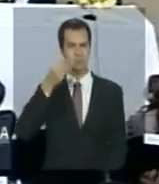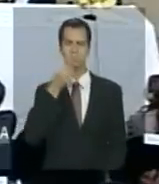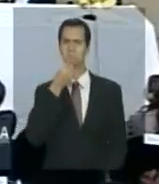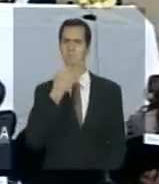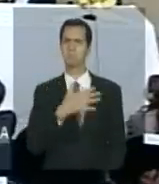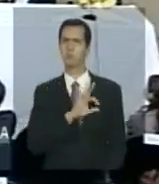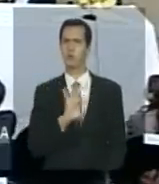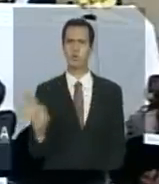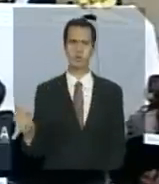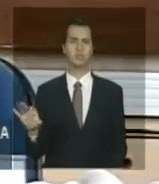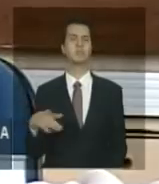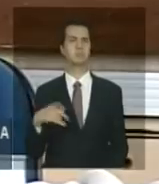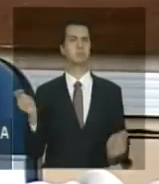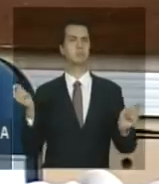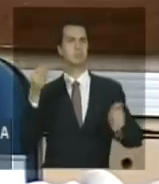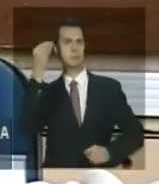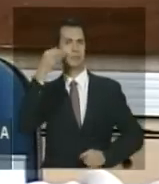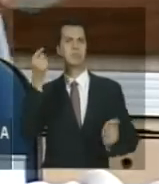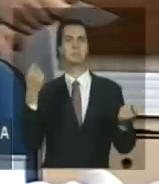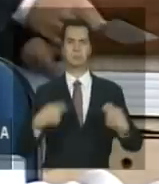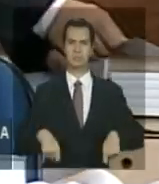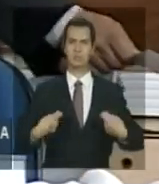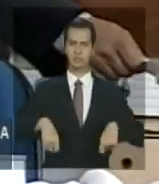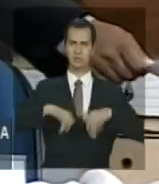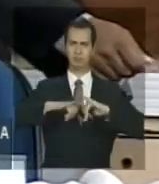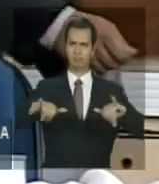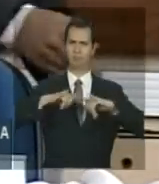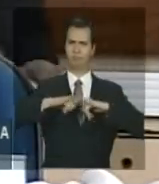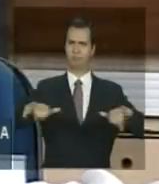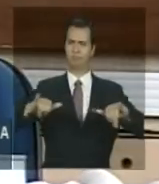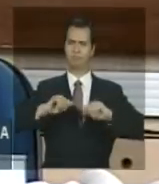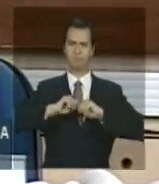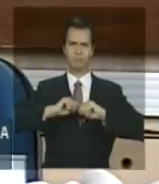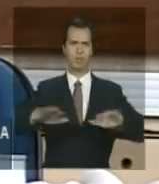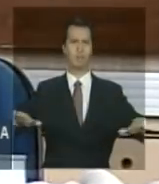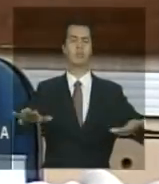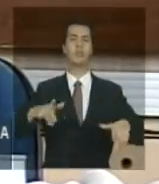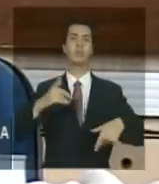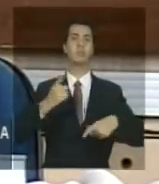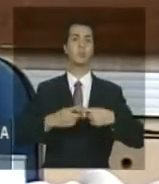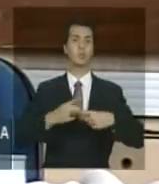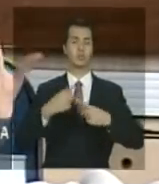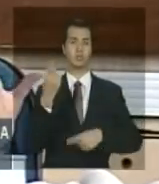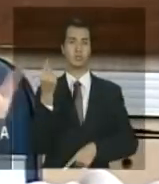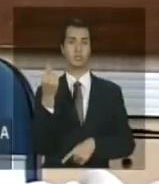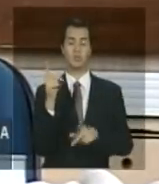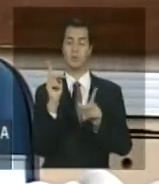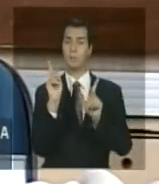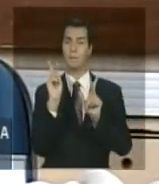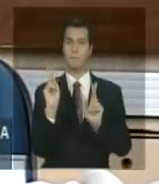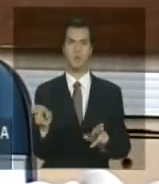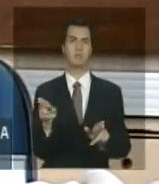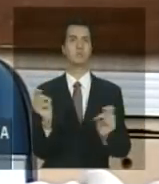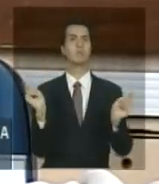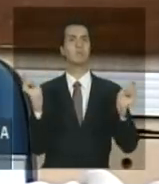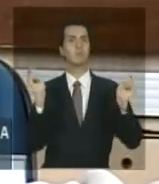ser disseminadas, que isso é melhor para todo mundo, porque o mesmo recurso pode